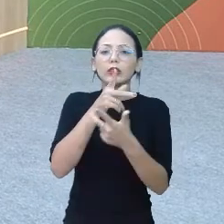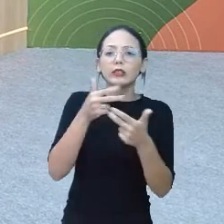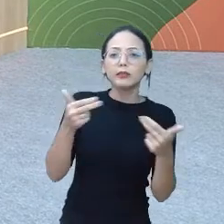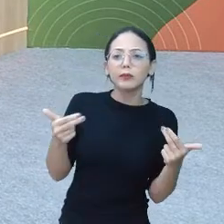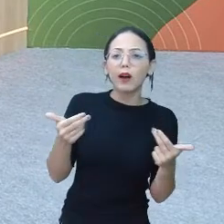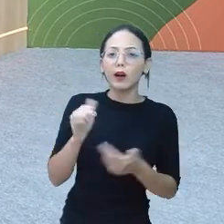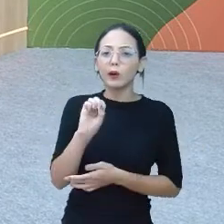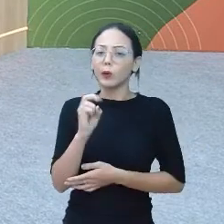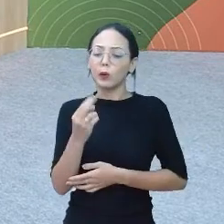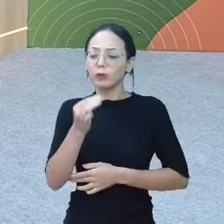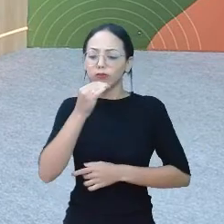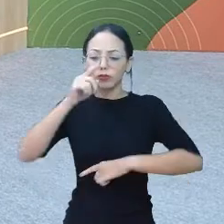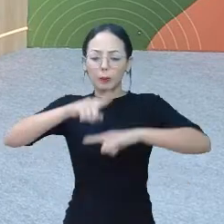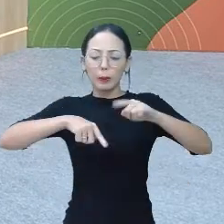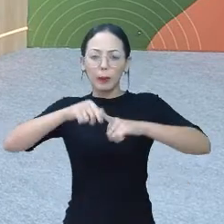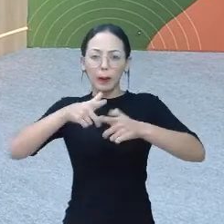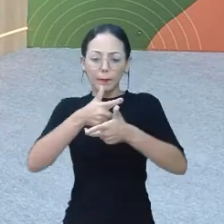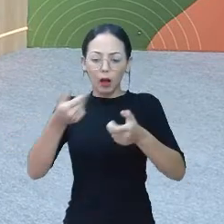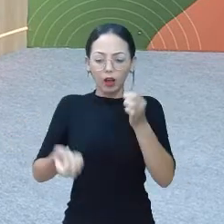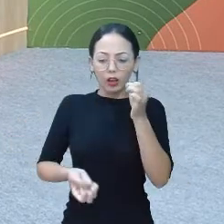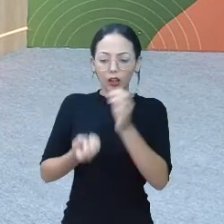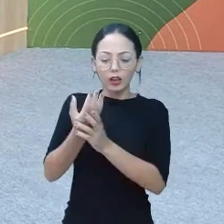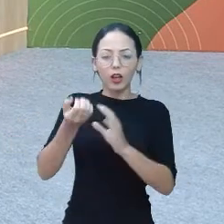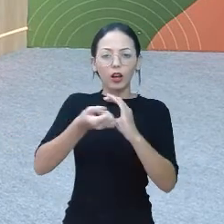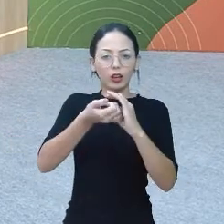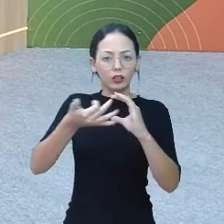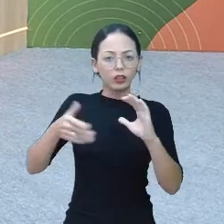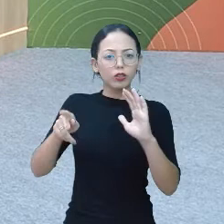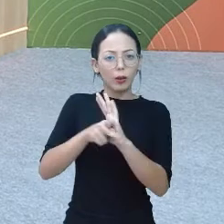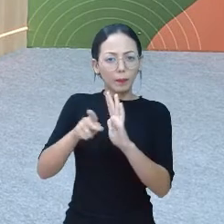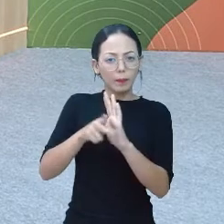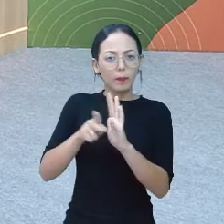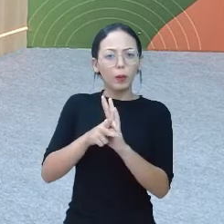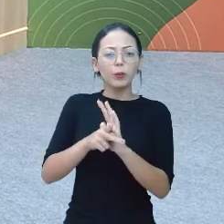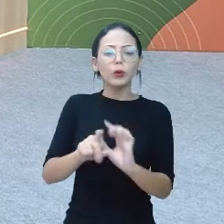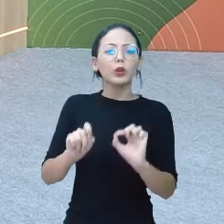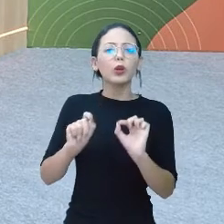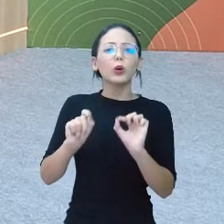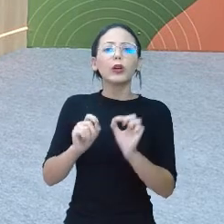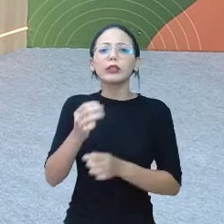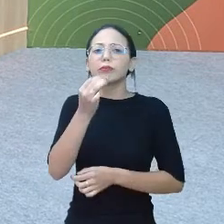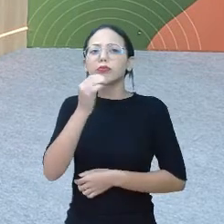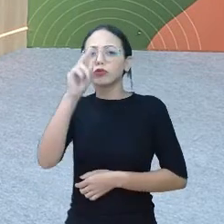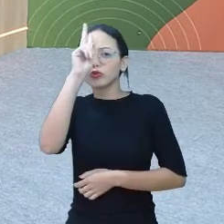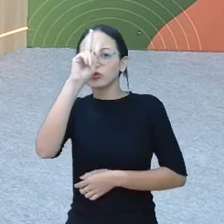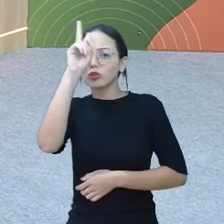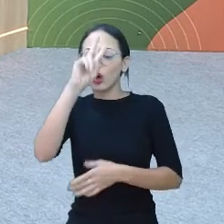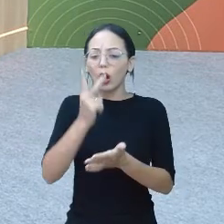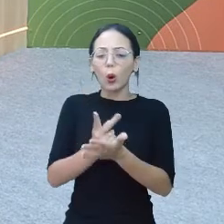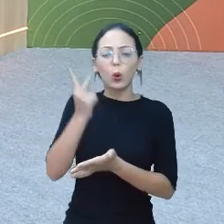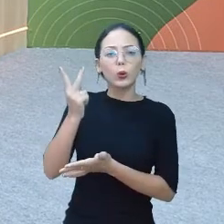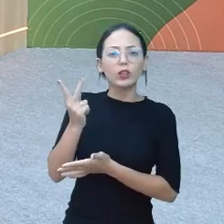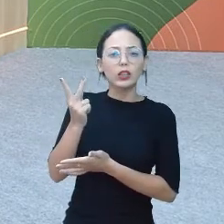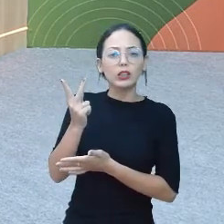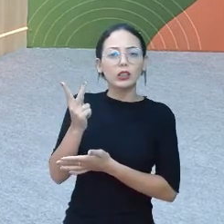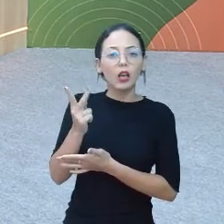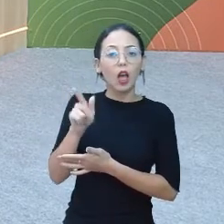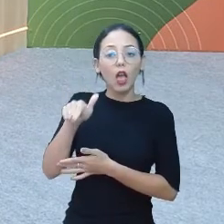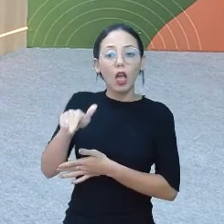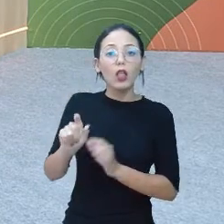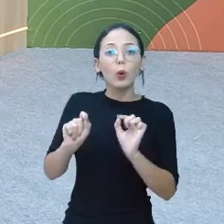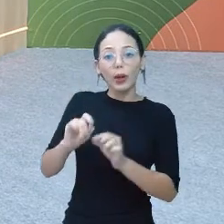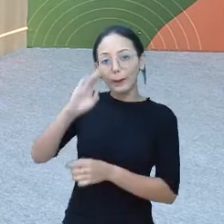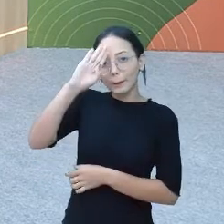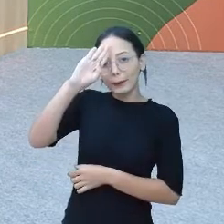ou algum objeto que cria aí características animadas que vai fazer com que a história aconteça. Ele é o veículo